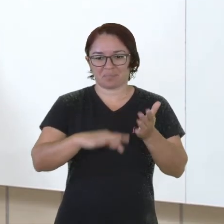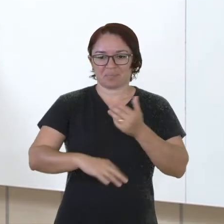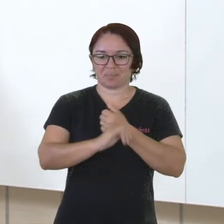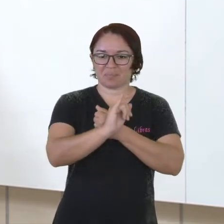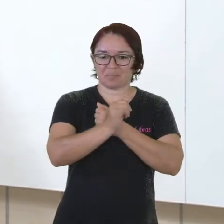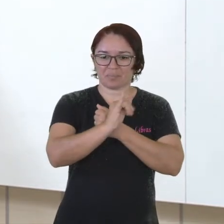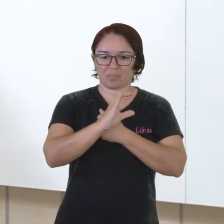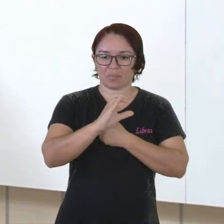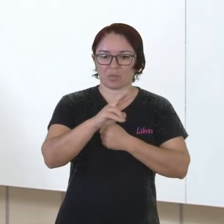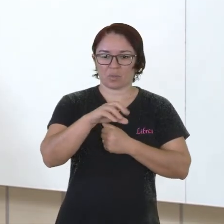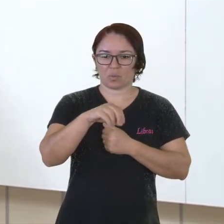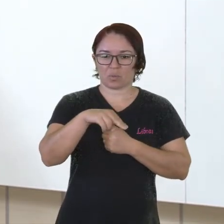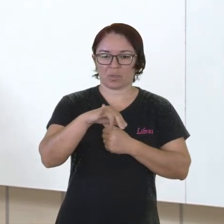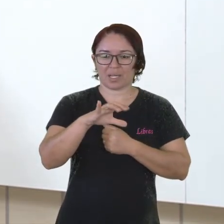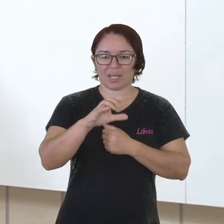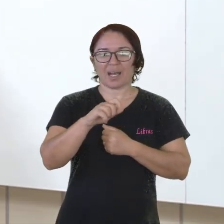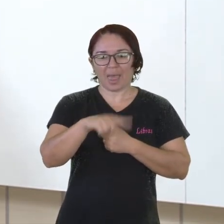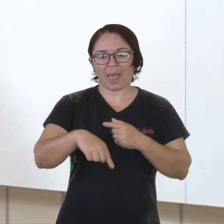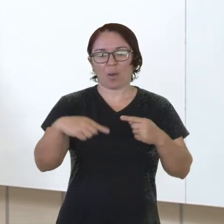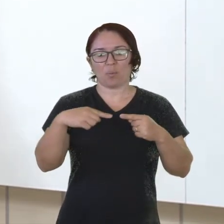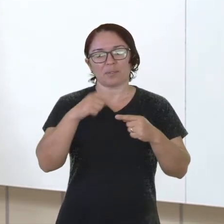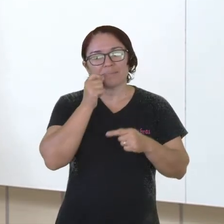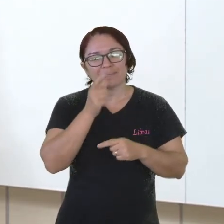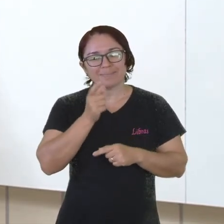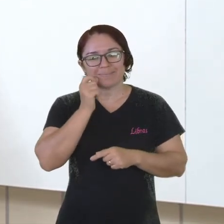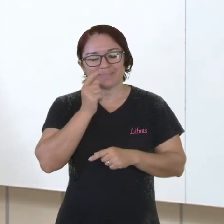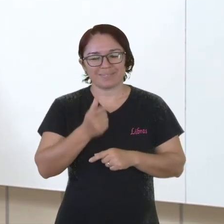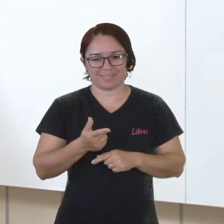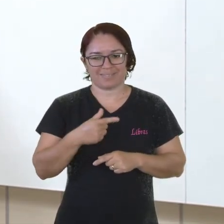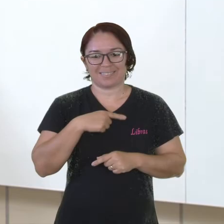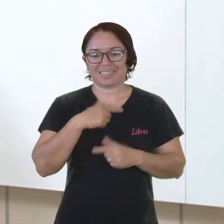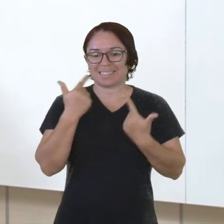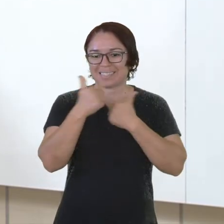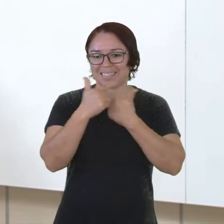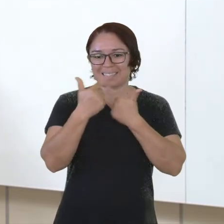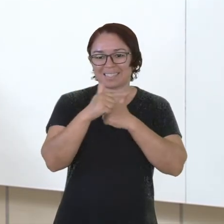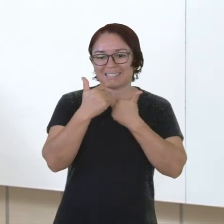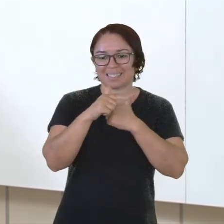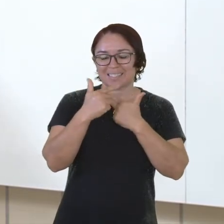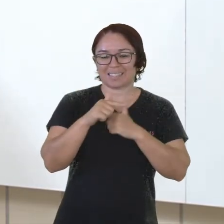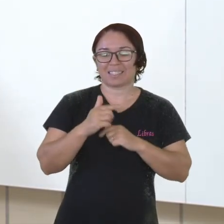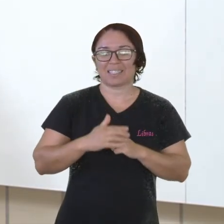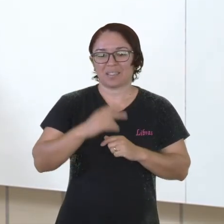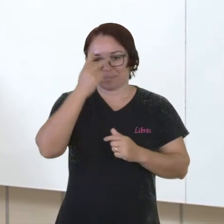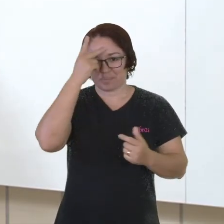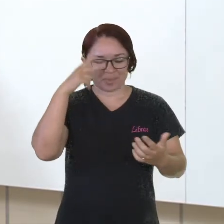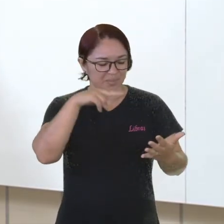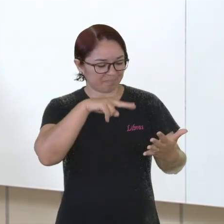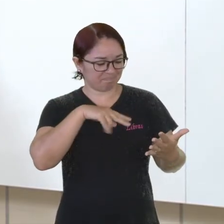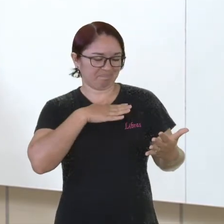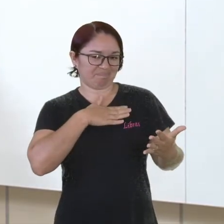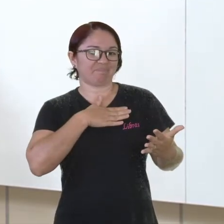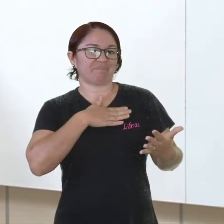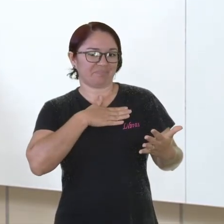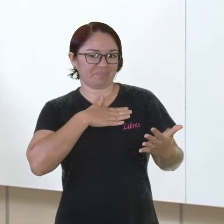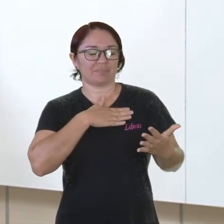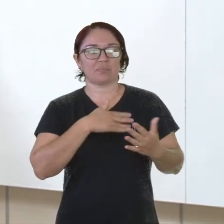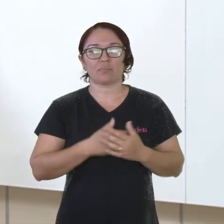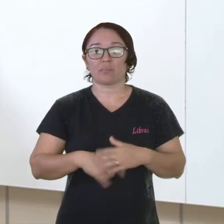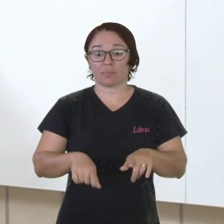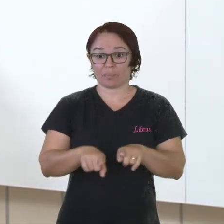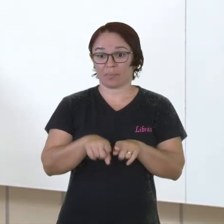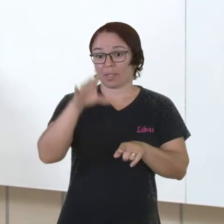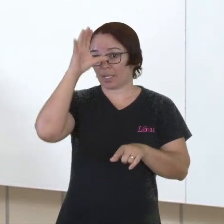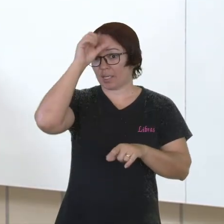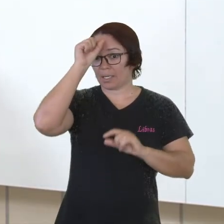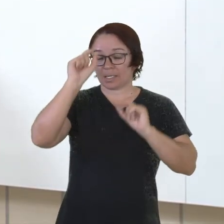vimos, ela é uma crônica humorística, né? Ela traz um pouco de humor para entreter o leitor, não é verdade? Vimos também